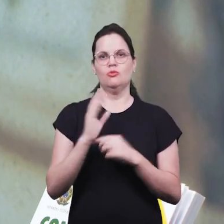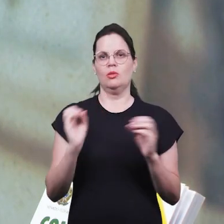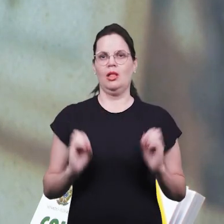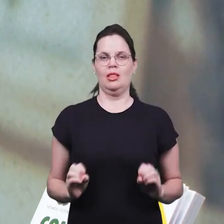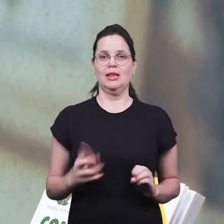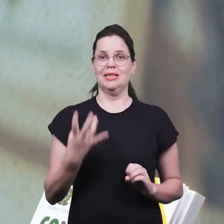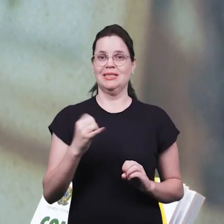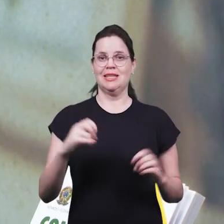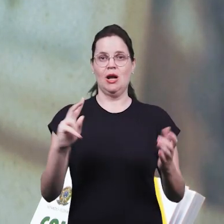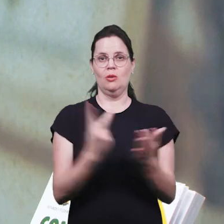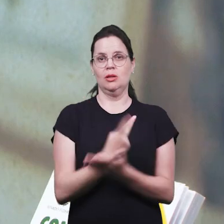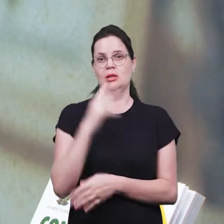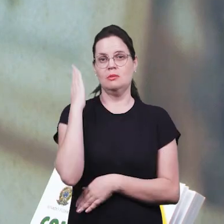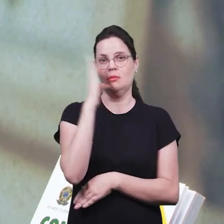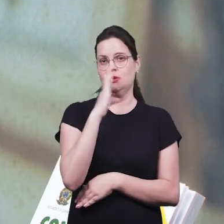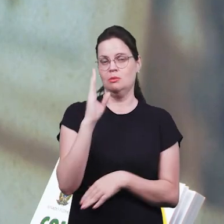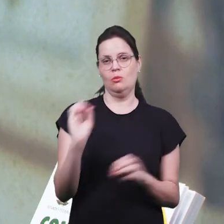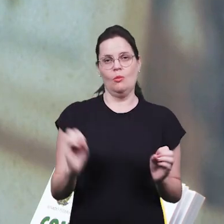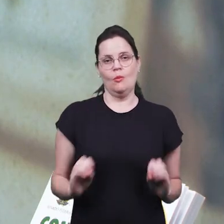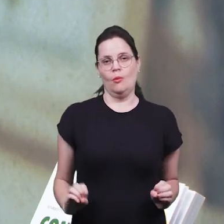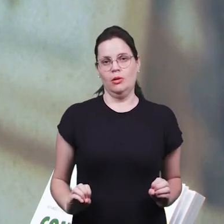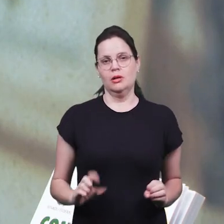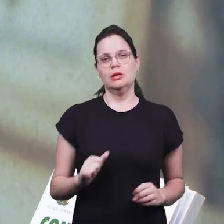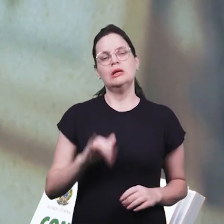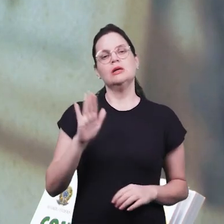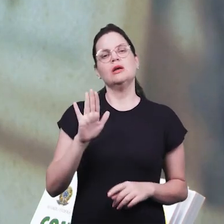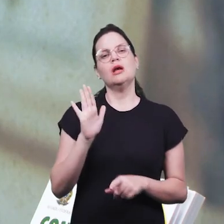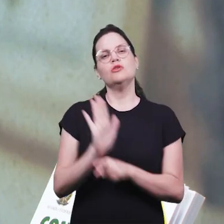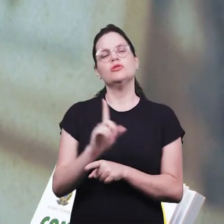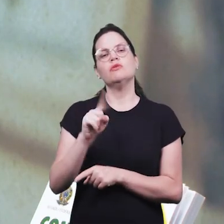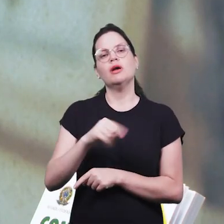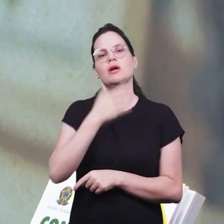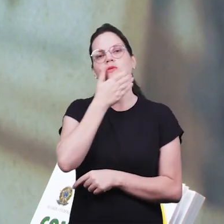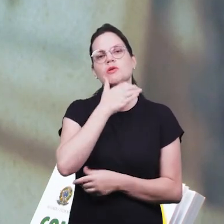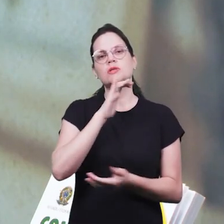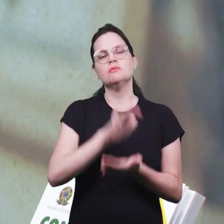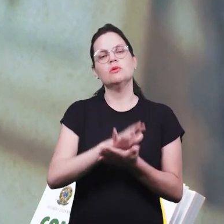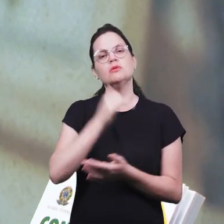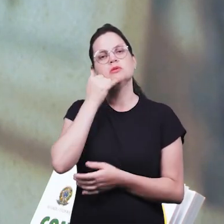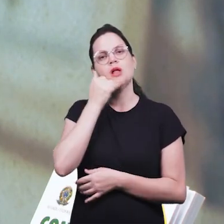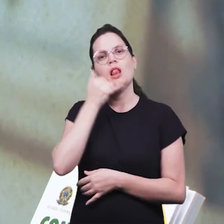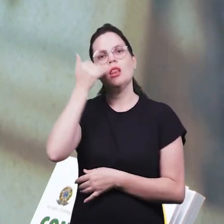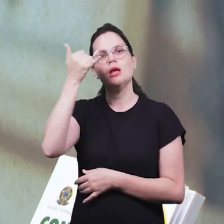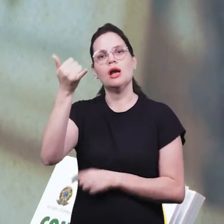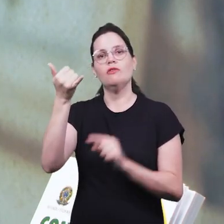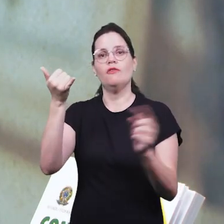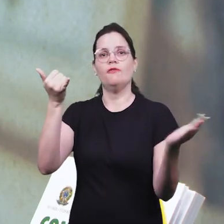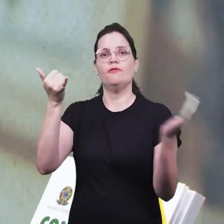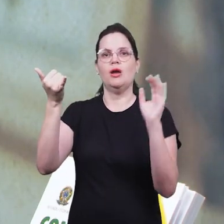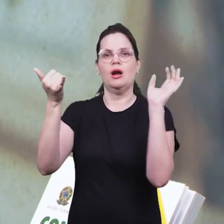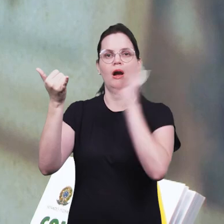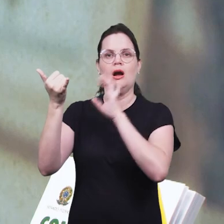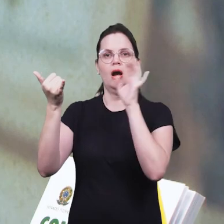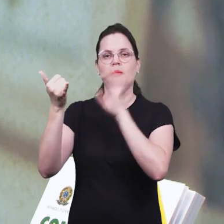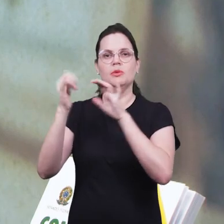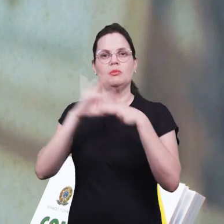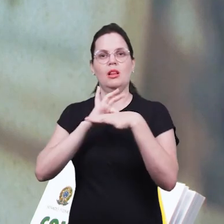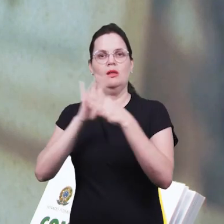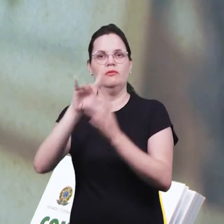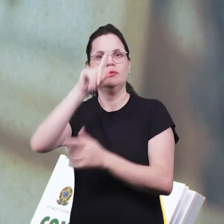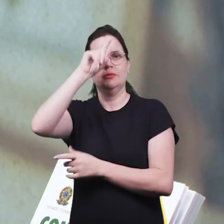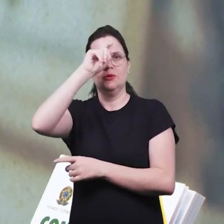socorrê-la numa necessidade. Quem muitas das vezes auxiliava ela era o próprio marido, que ela ligava para ele e ele ia correndo para buscar ela no